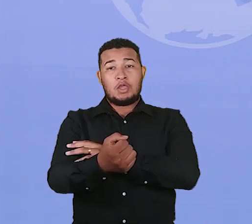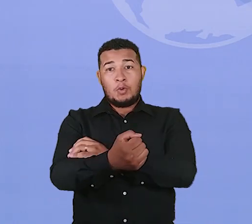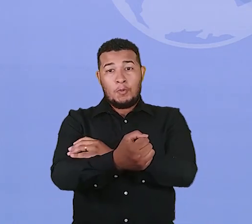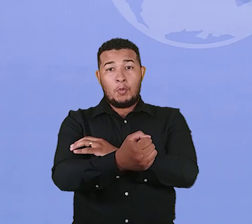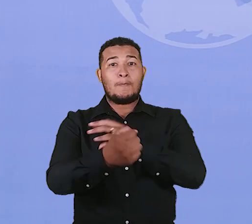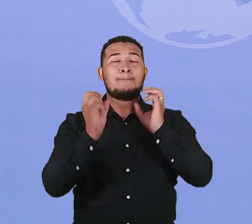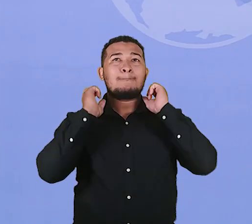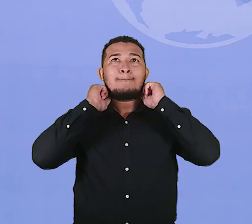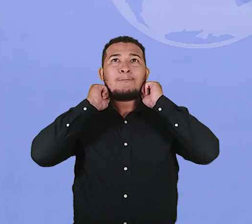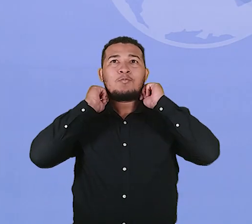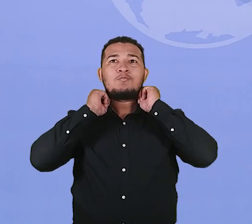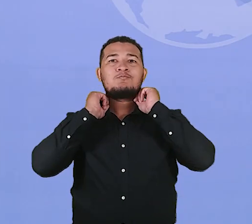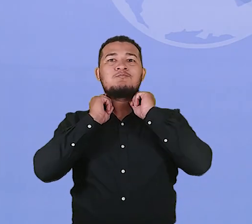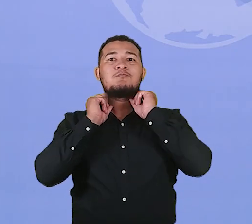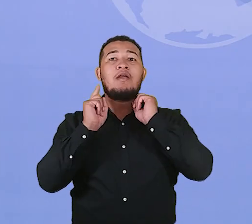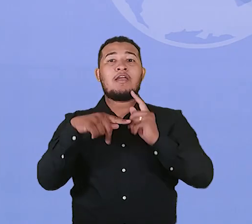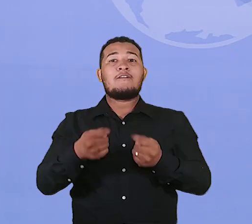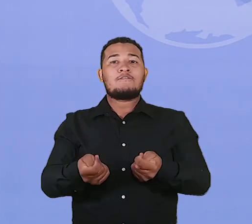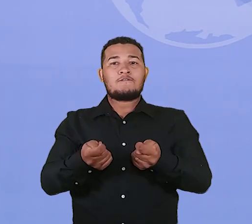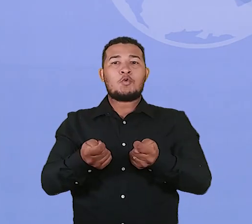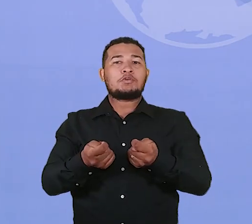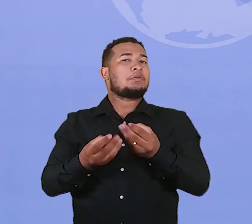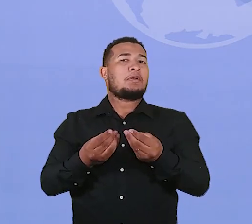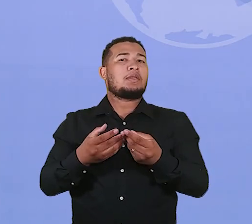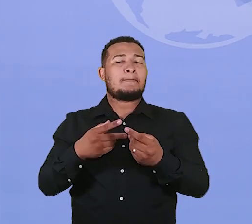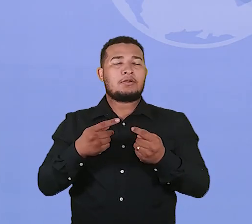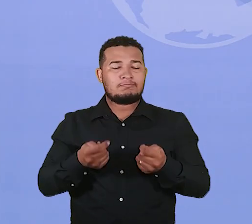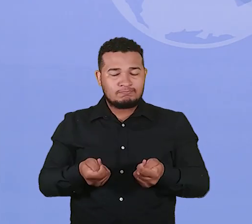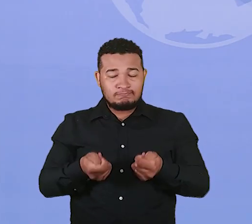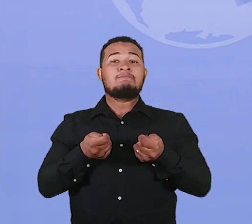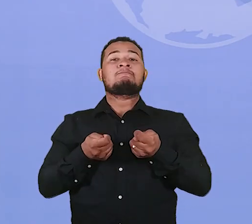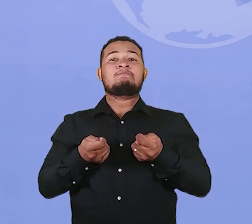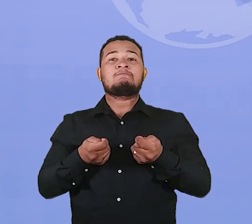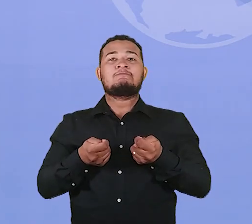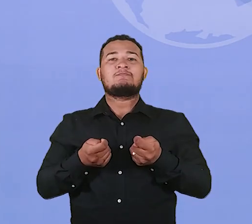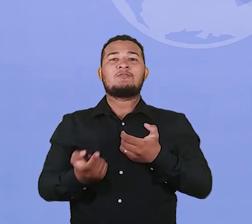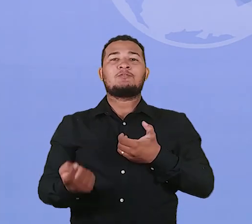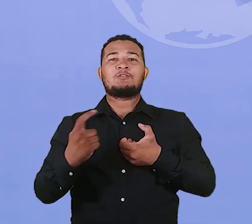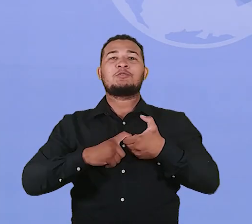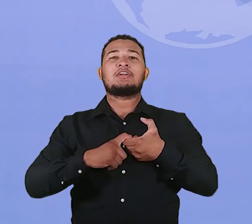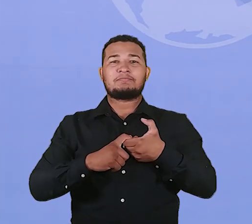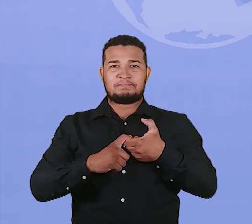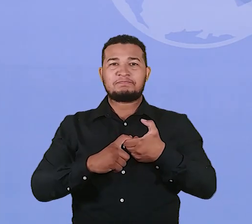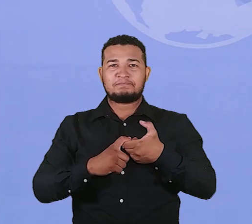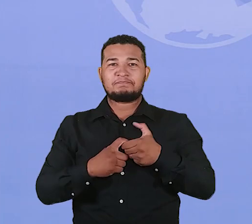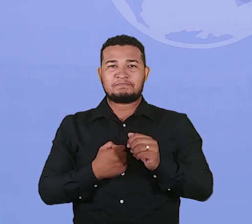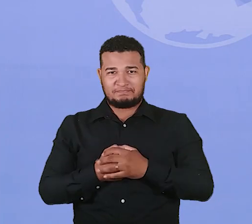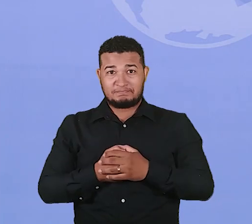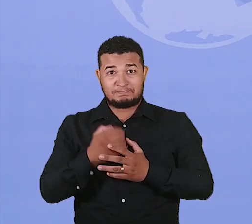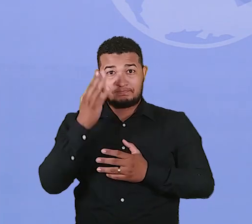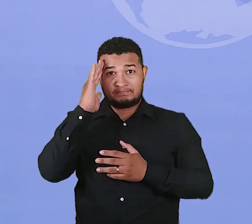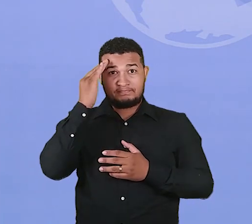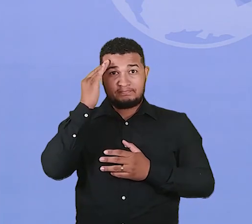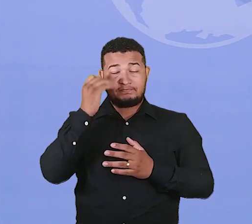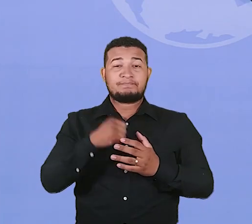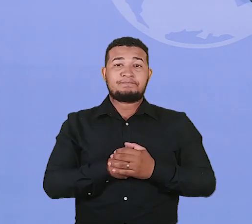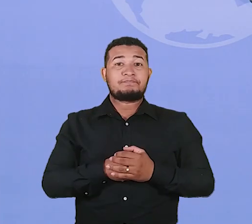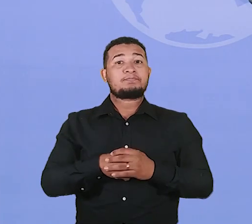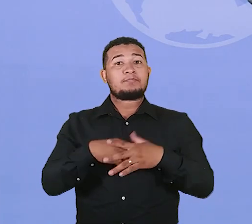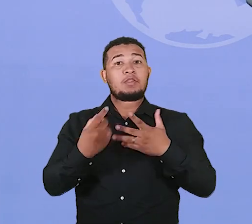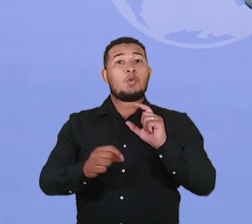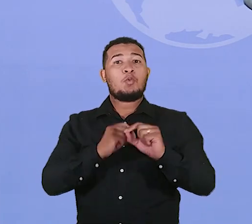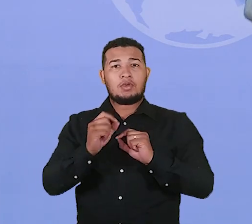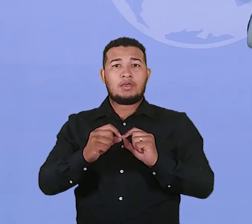músculo né vai ser a força para a gente fazer porque nós cabeça não cair tá bom